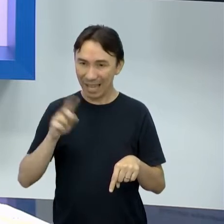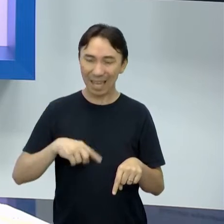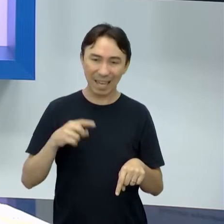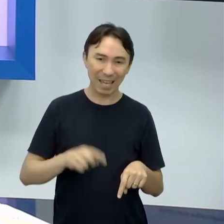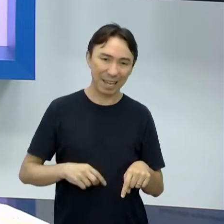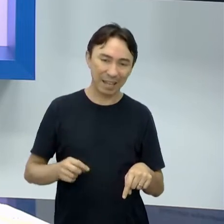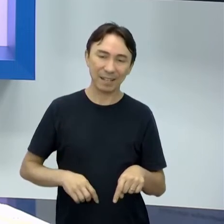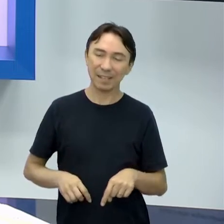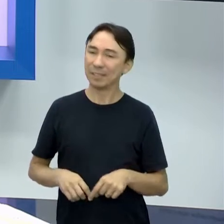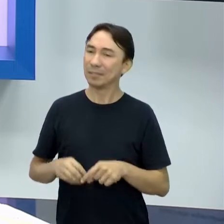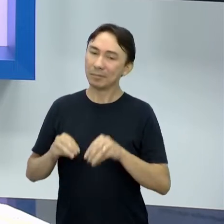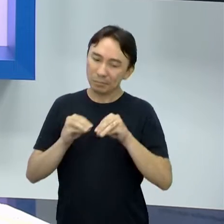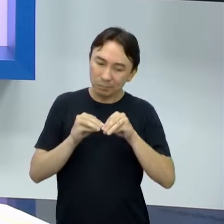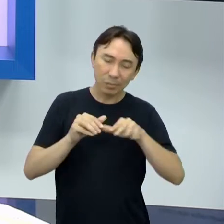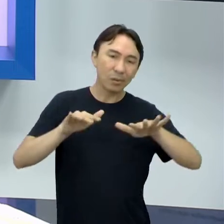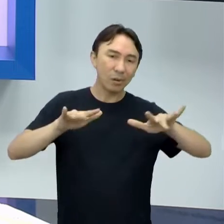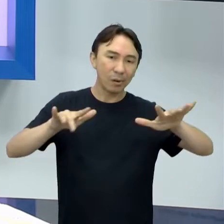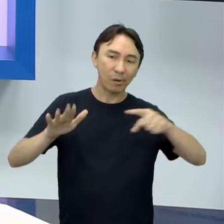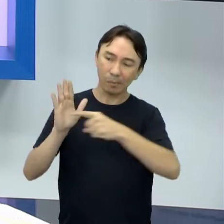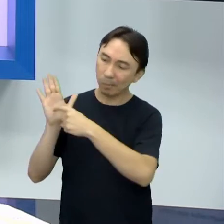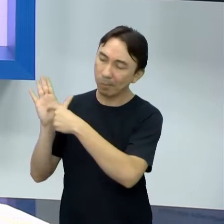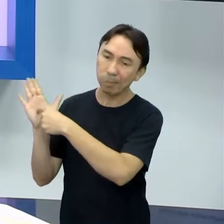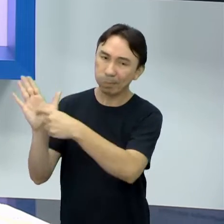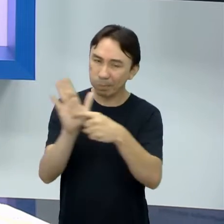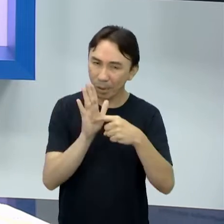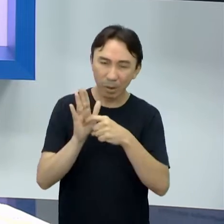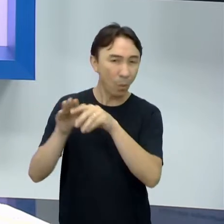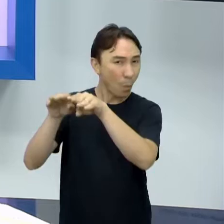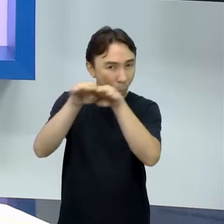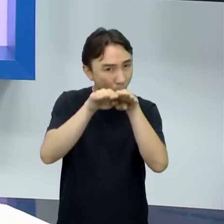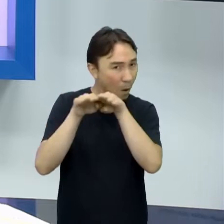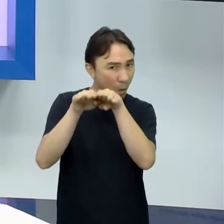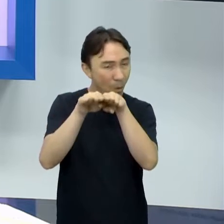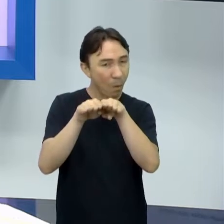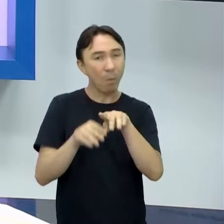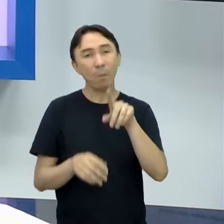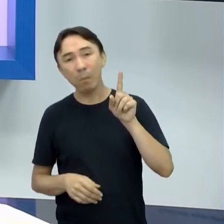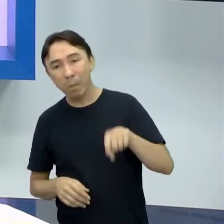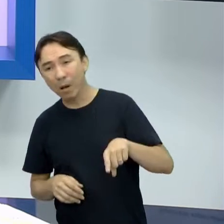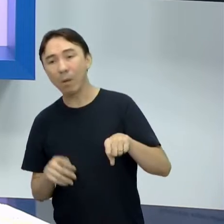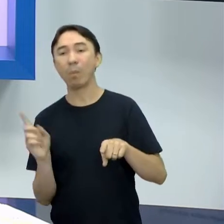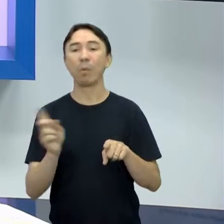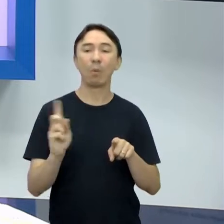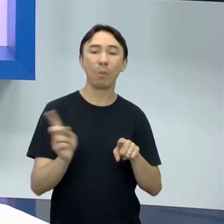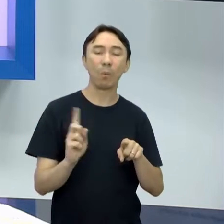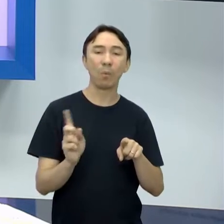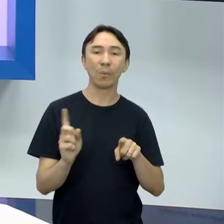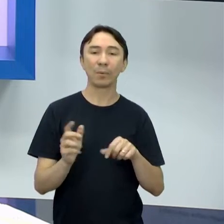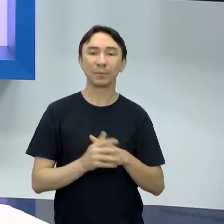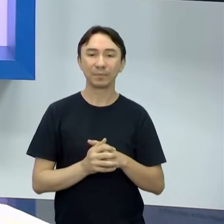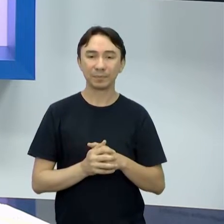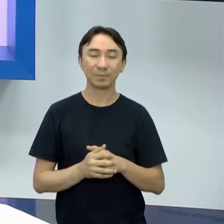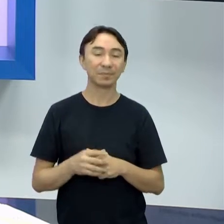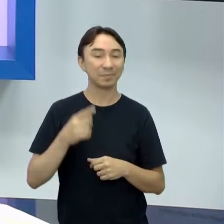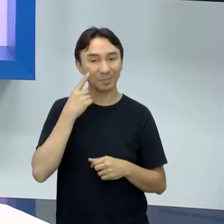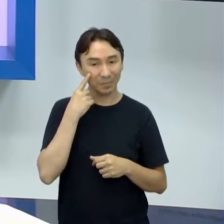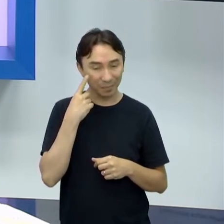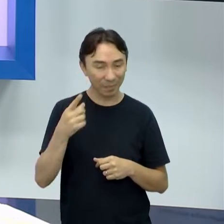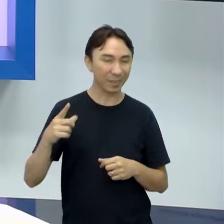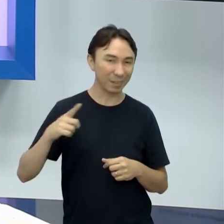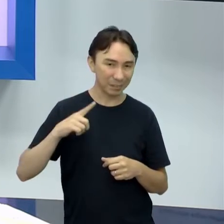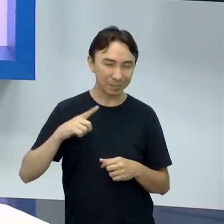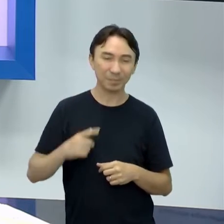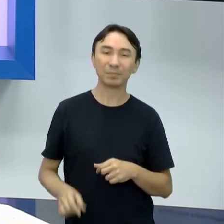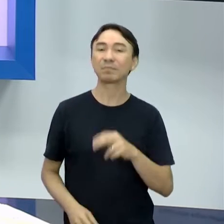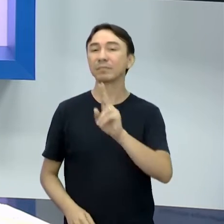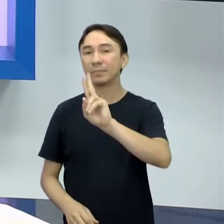femininas e masculinas, elas são projetadas da mesma forma. Vocês viram que de uma série de nomes